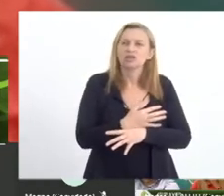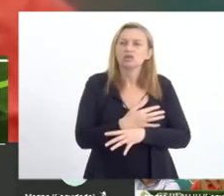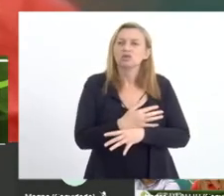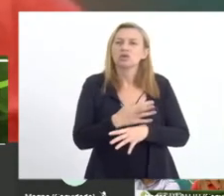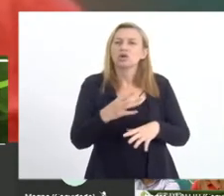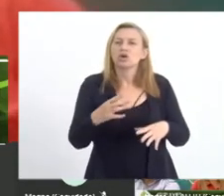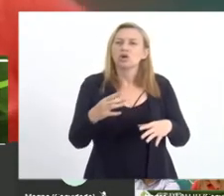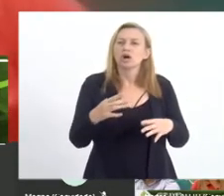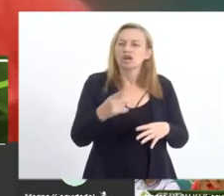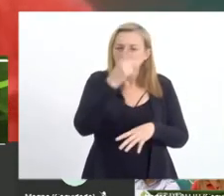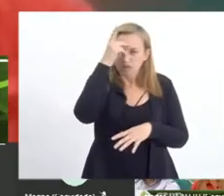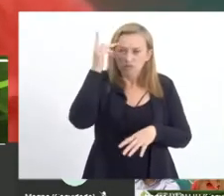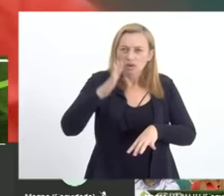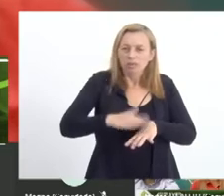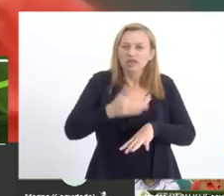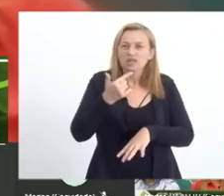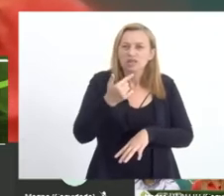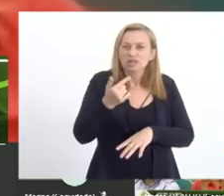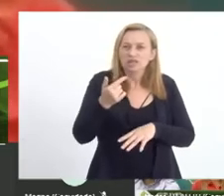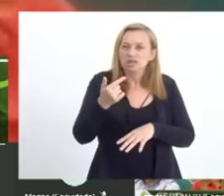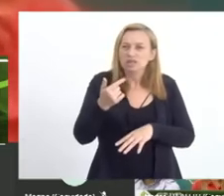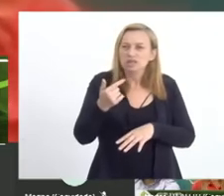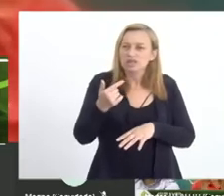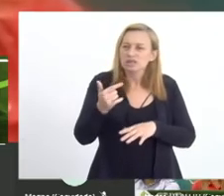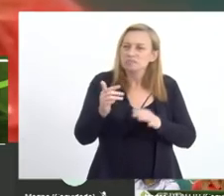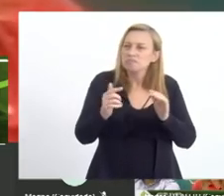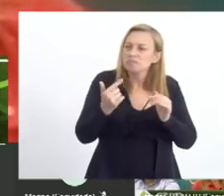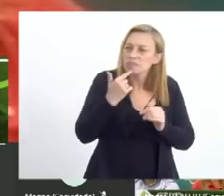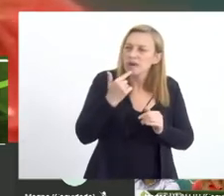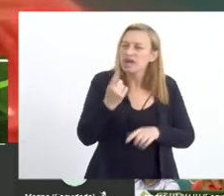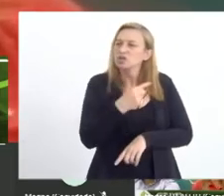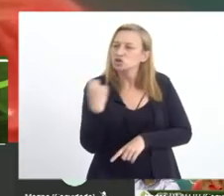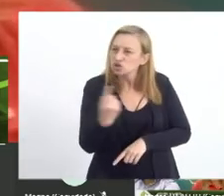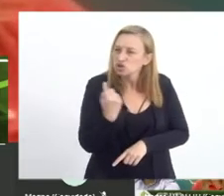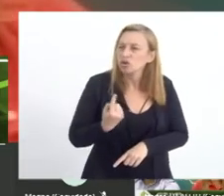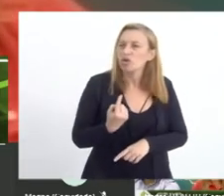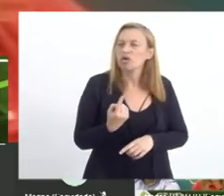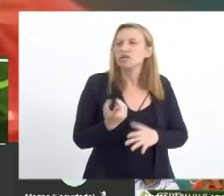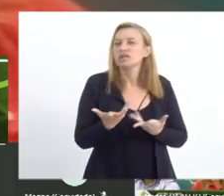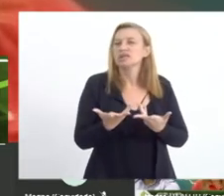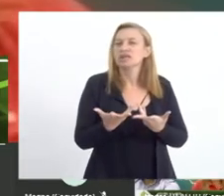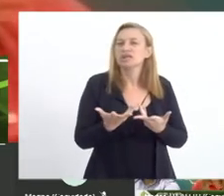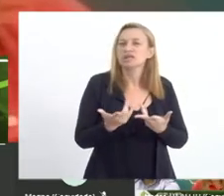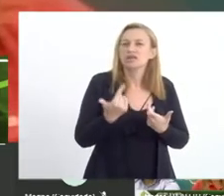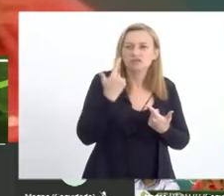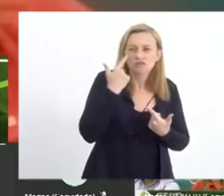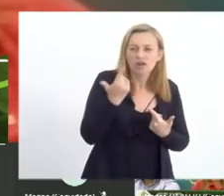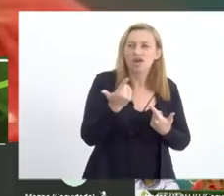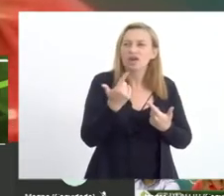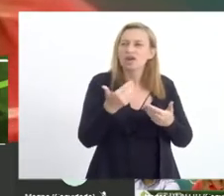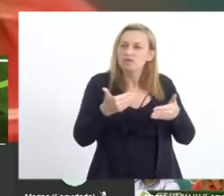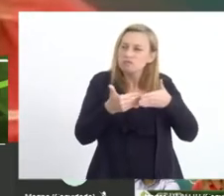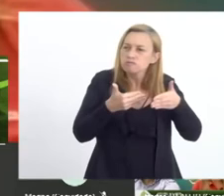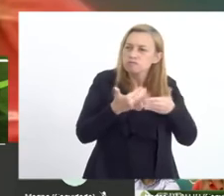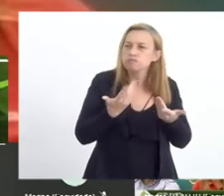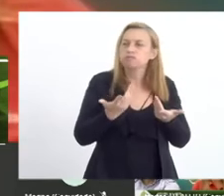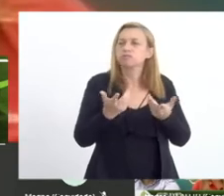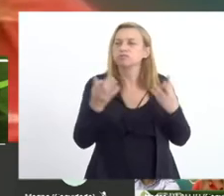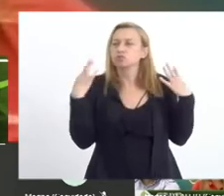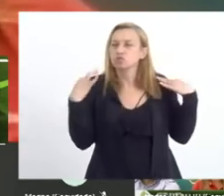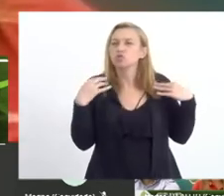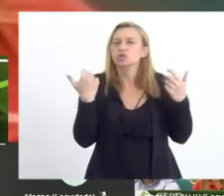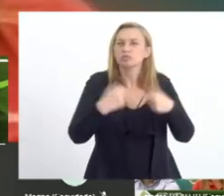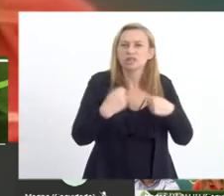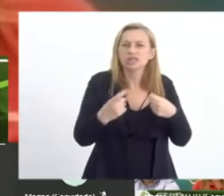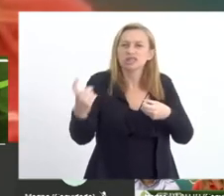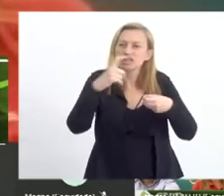mais próximos para cá. Mesmo com esse reaquecimento do turismo na pandemia, com o turismo de proximidade, a gente precisa